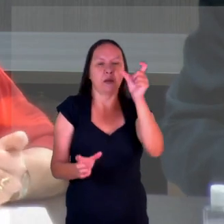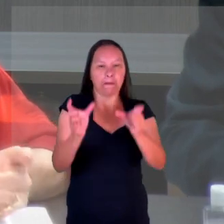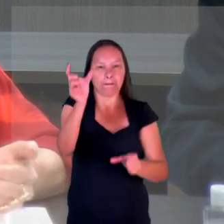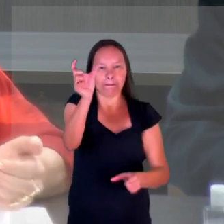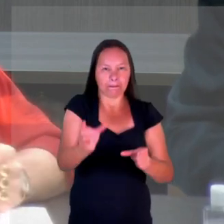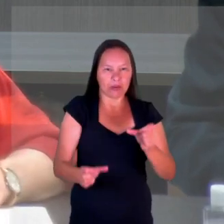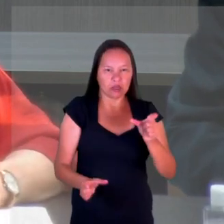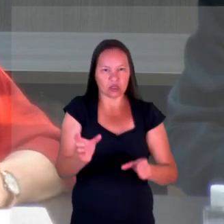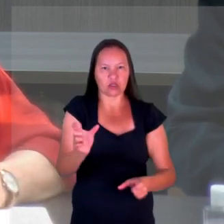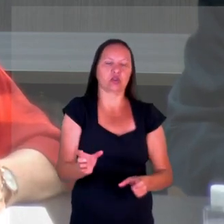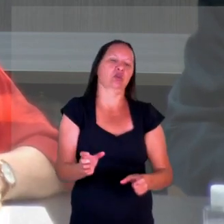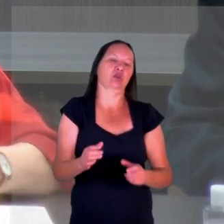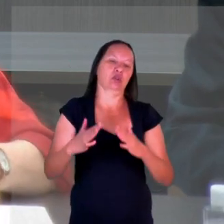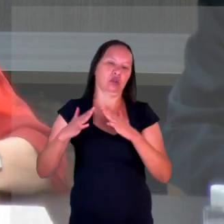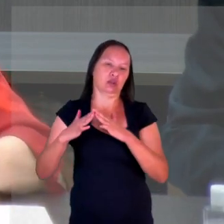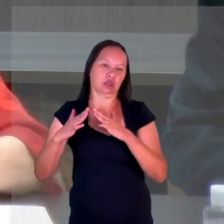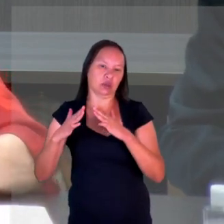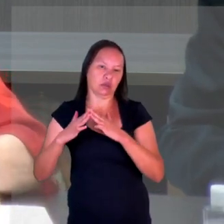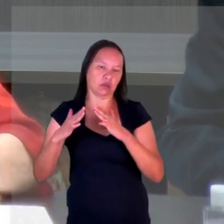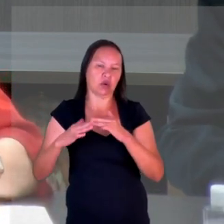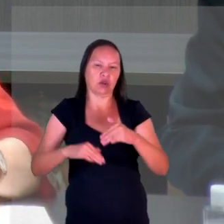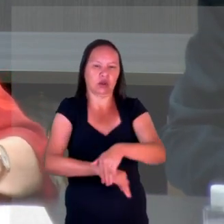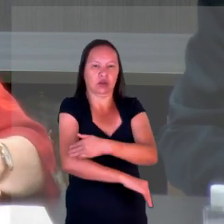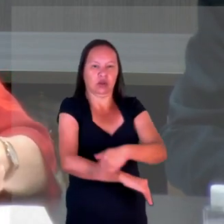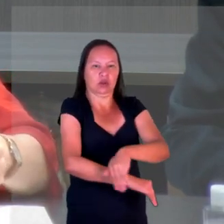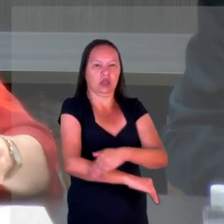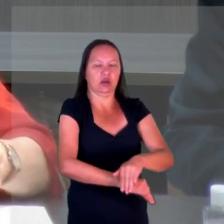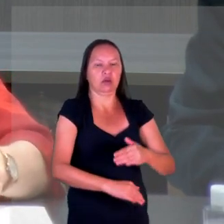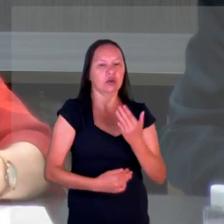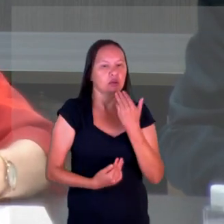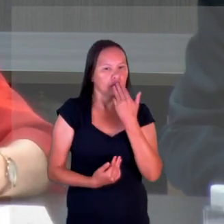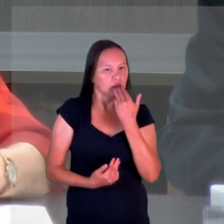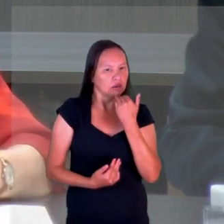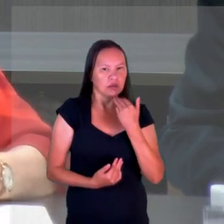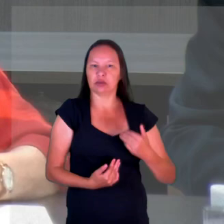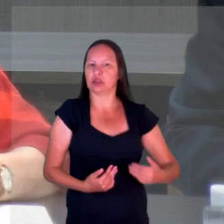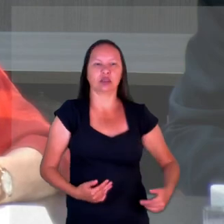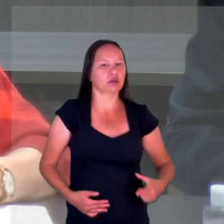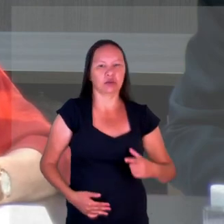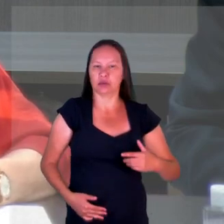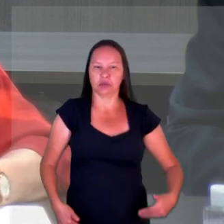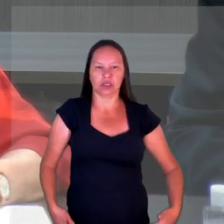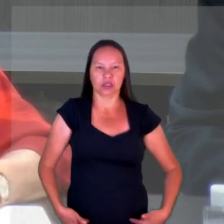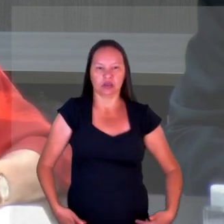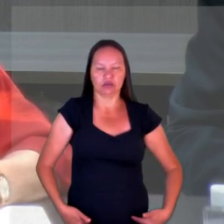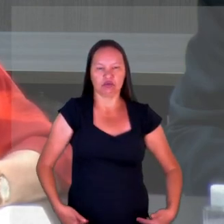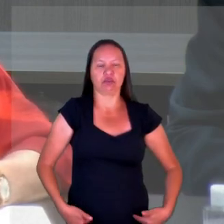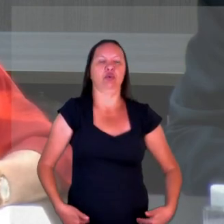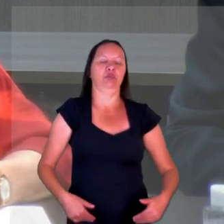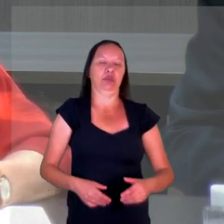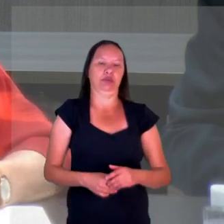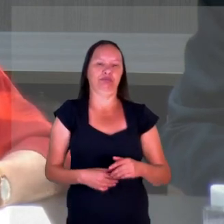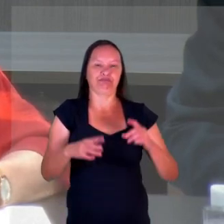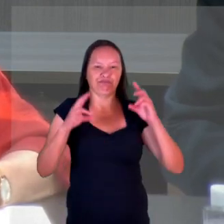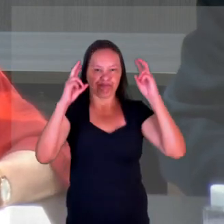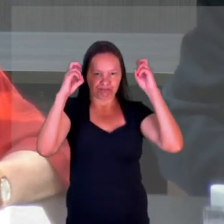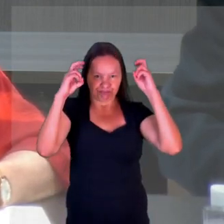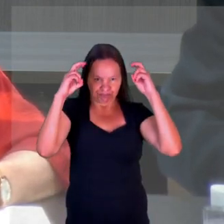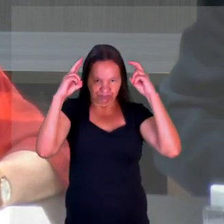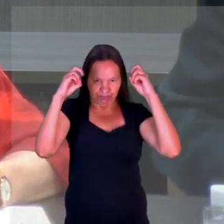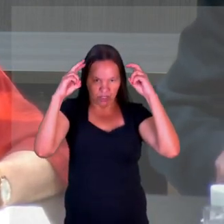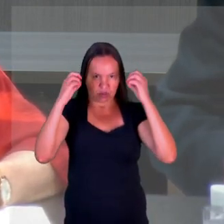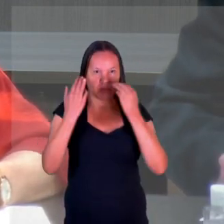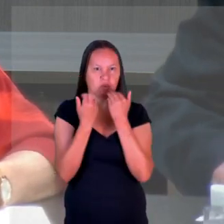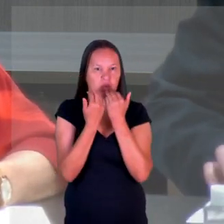rua e segurança alimentar no dia 16 de outubro nós recordamos os temas importantes da alimentação